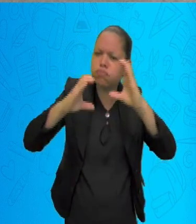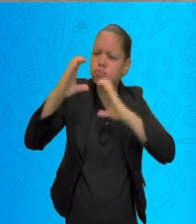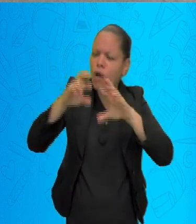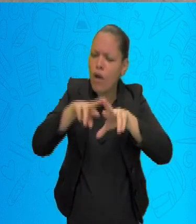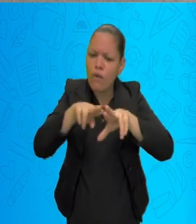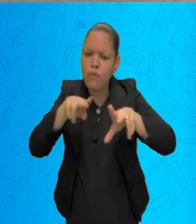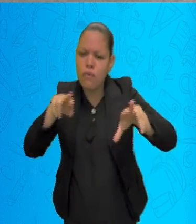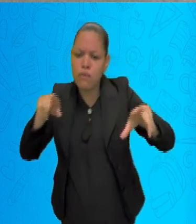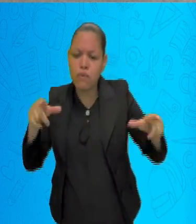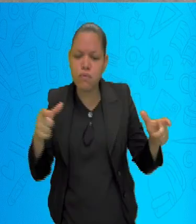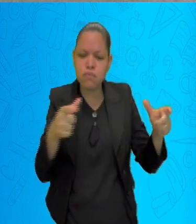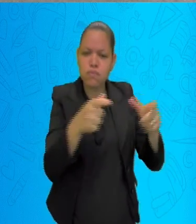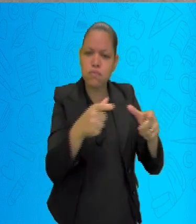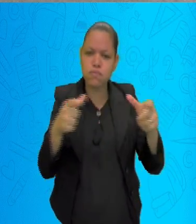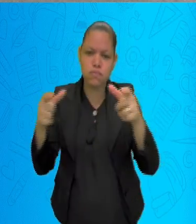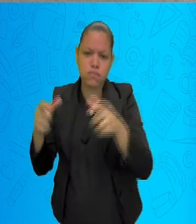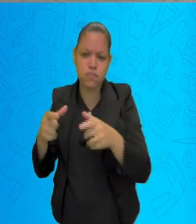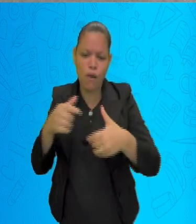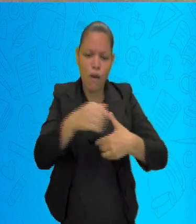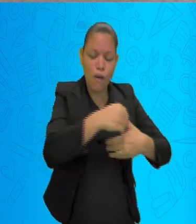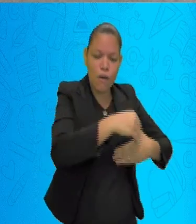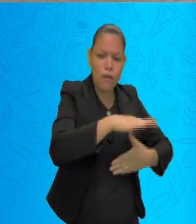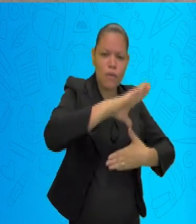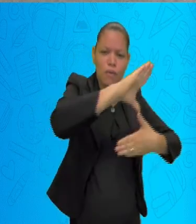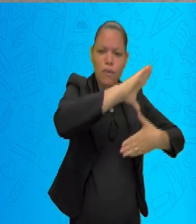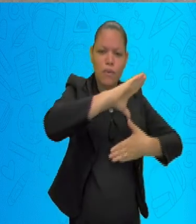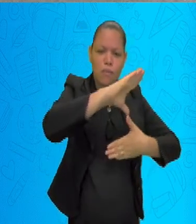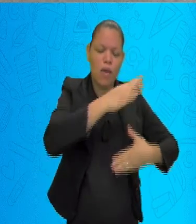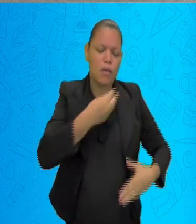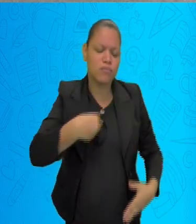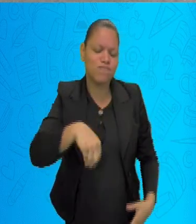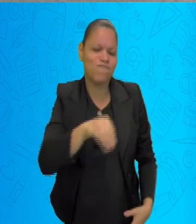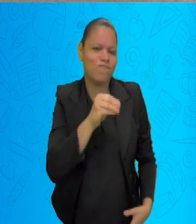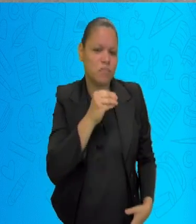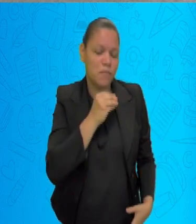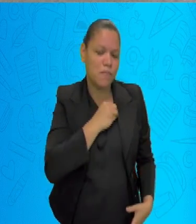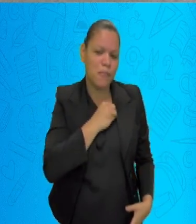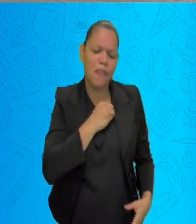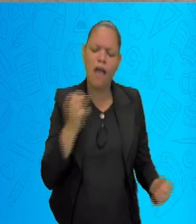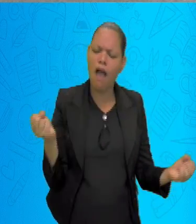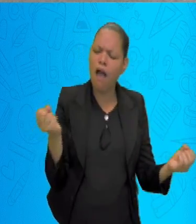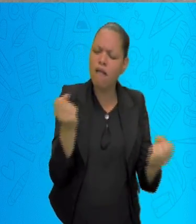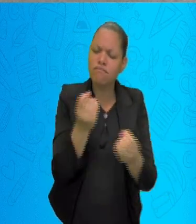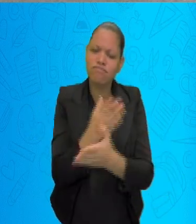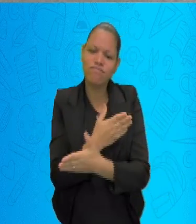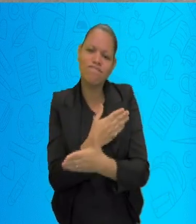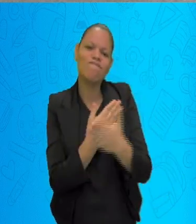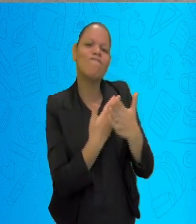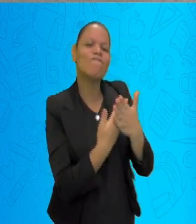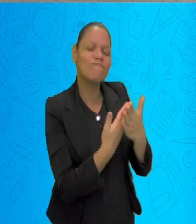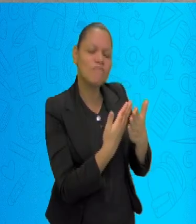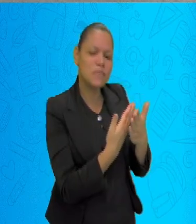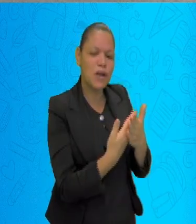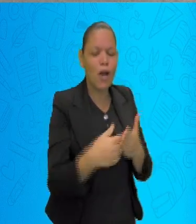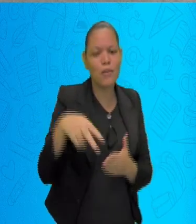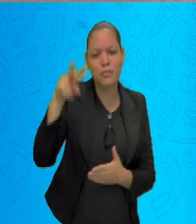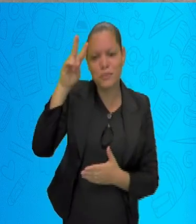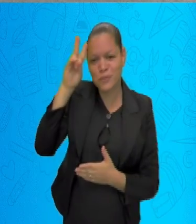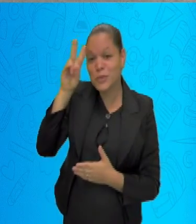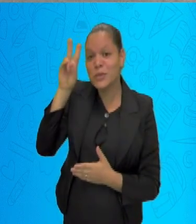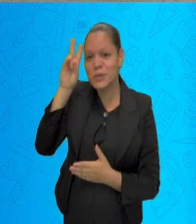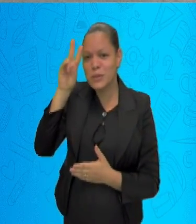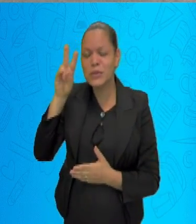regiões da América Hispânica. Aqui encerramos mais um contexto histórico